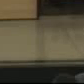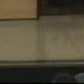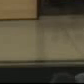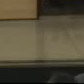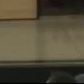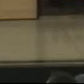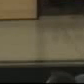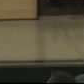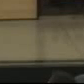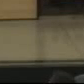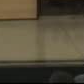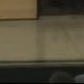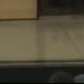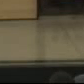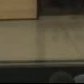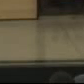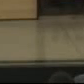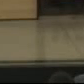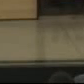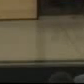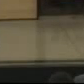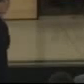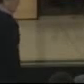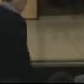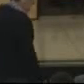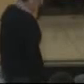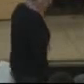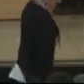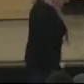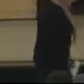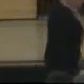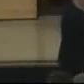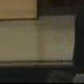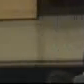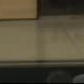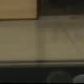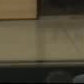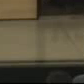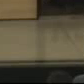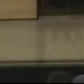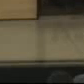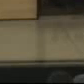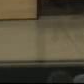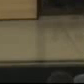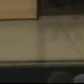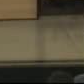encerradas as discussões, a presidência encaminhará o requerimento senhor presidente. Para